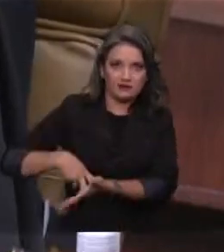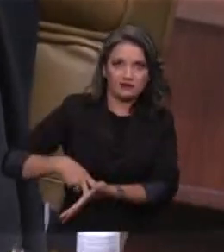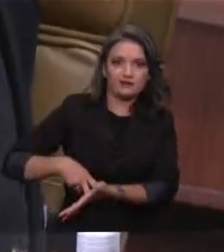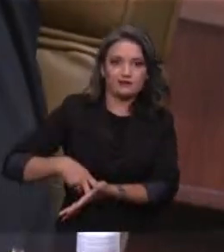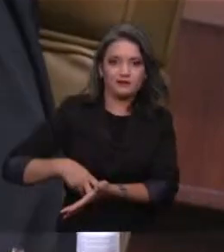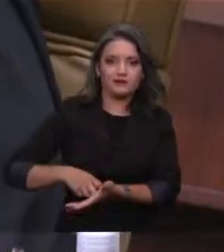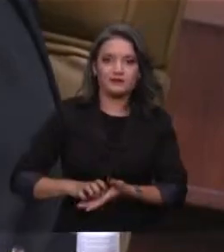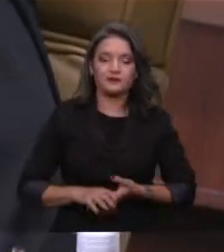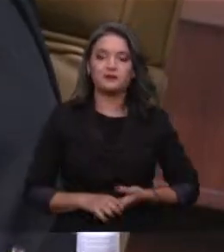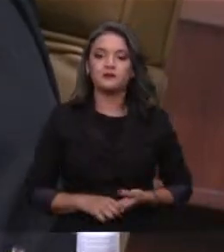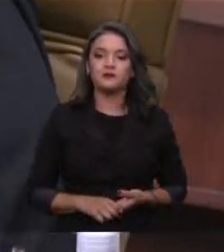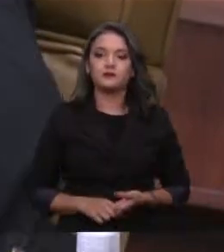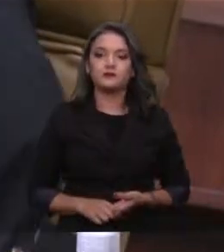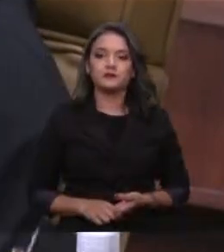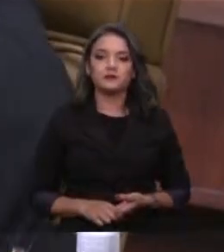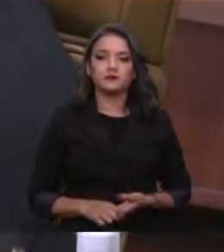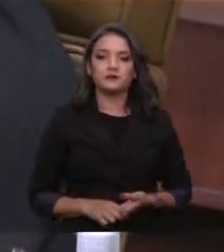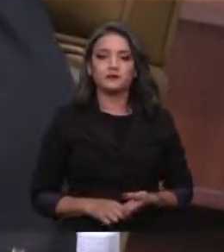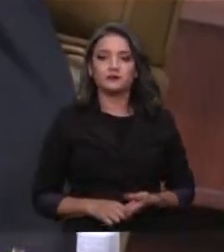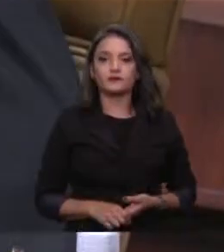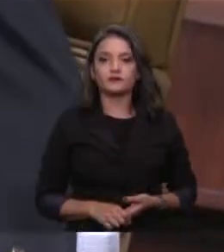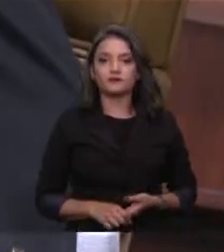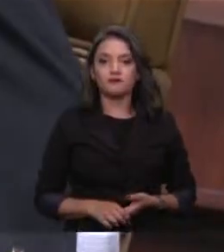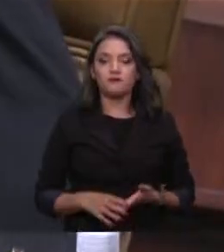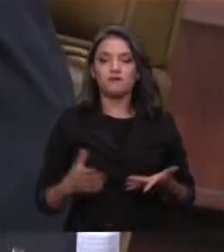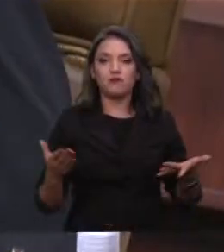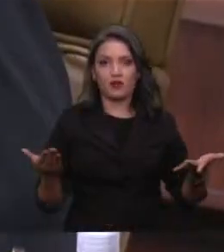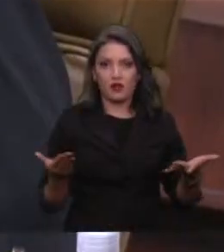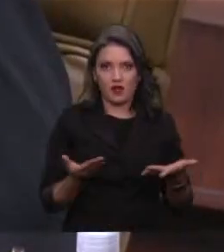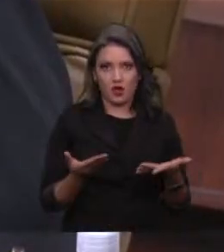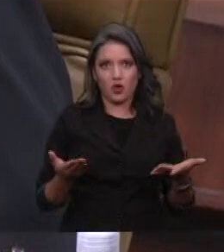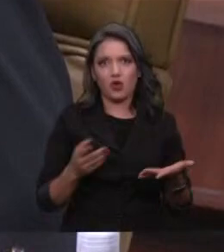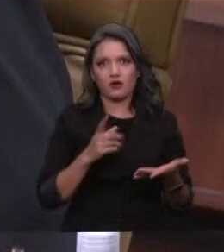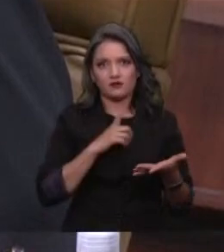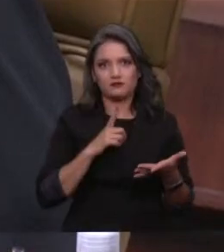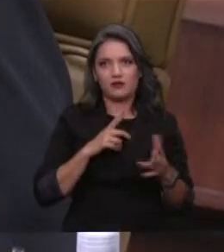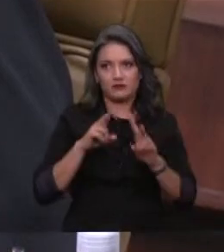E agora, concluindo esse ponto da lavagem,